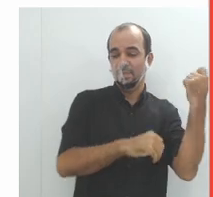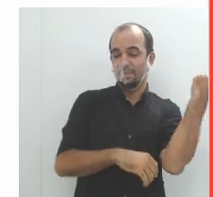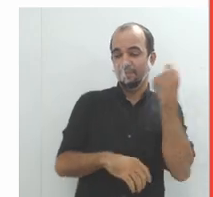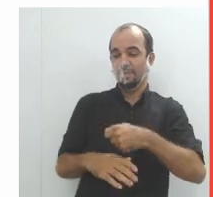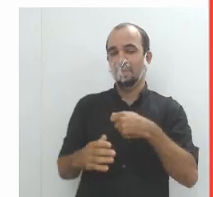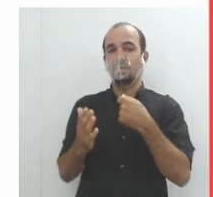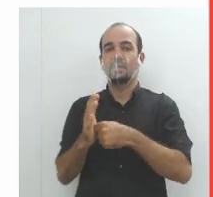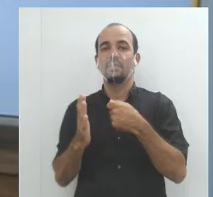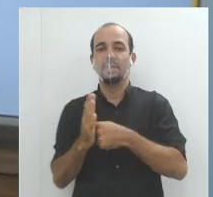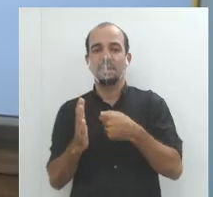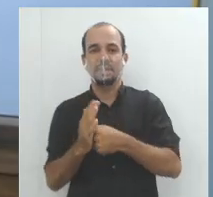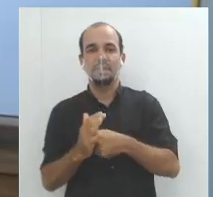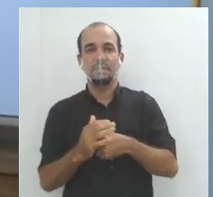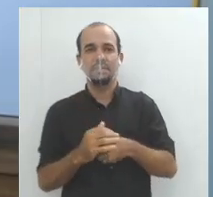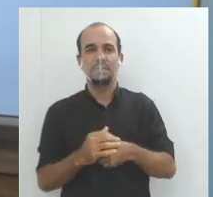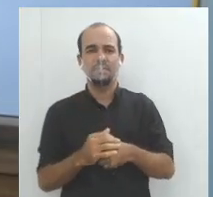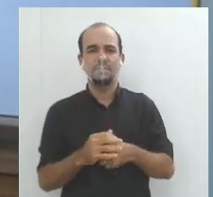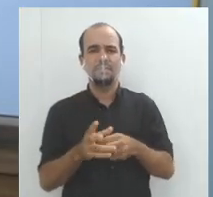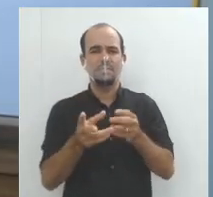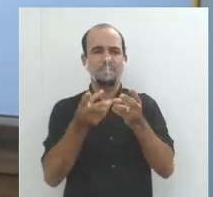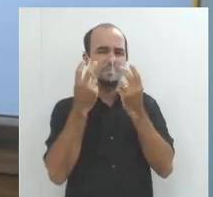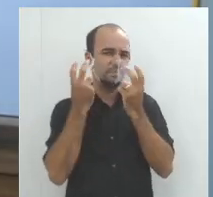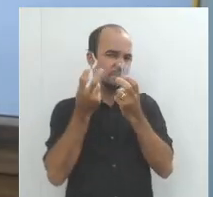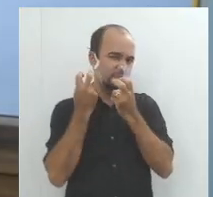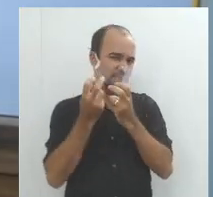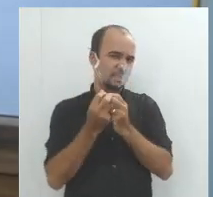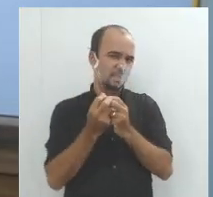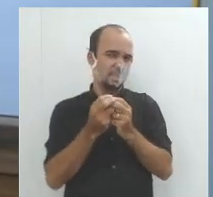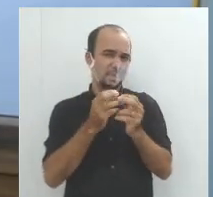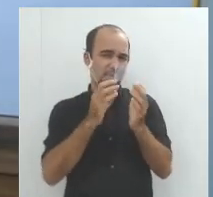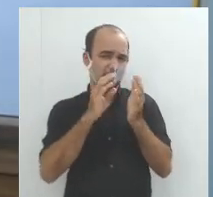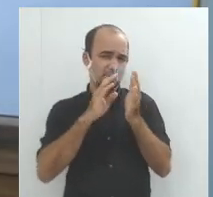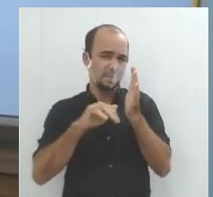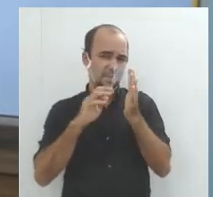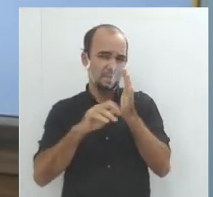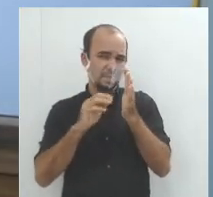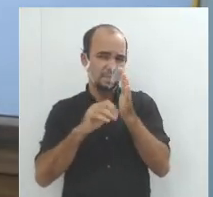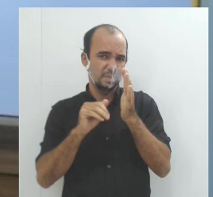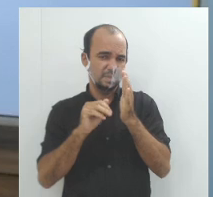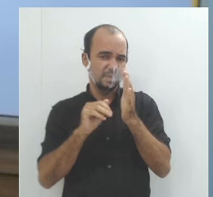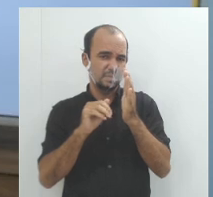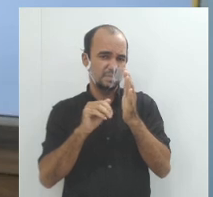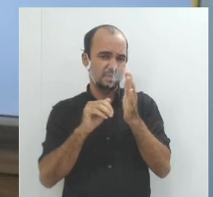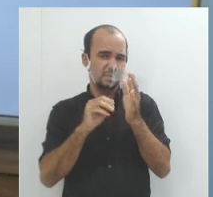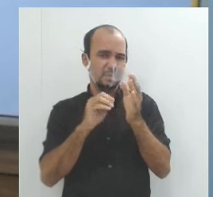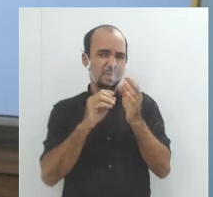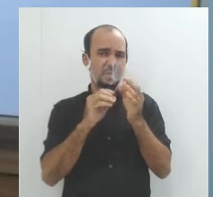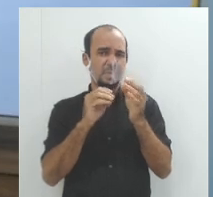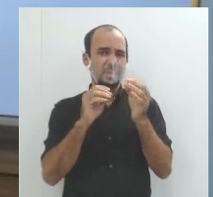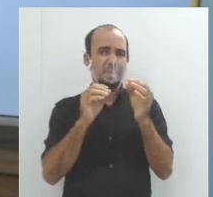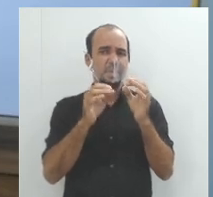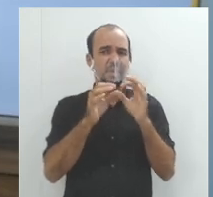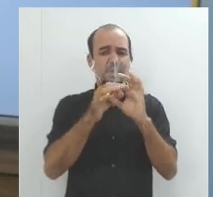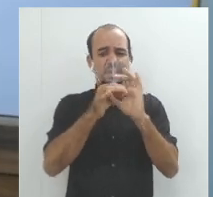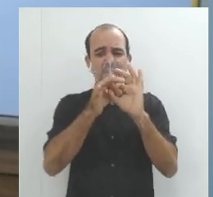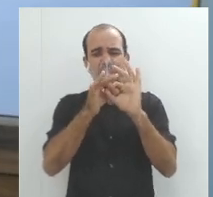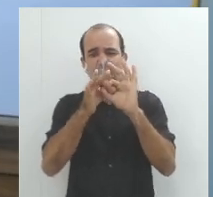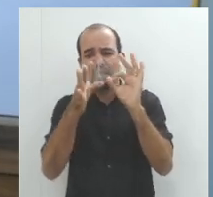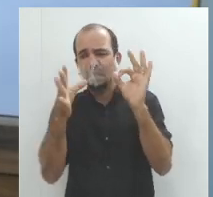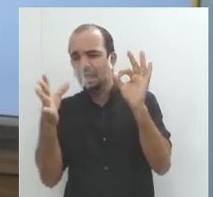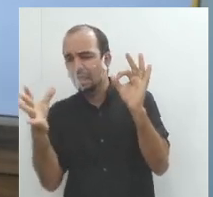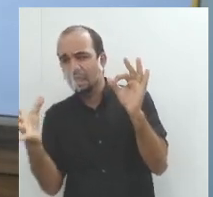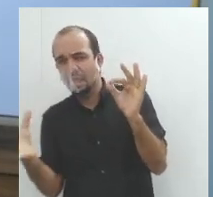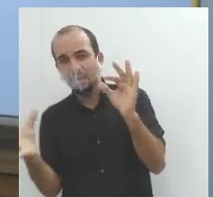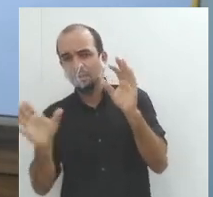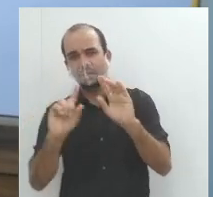Vocês percebem que a retirada dessas palavras não causa um prejuízo